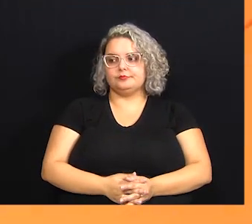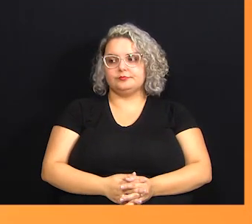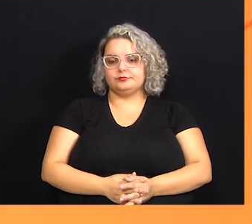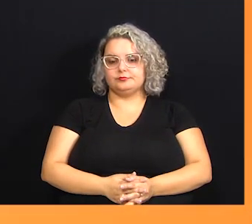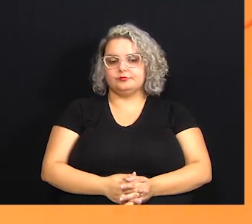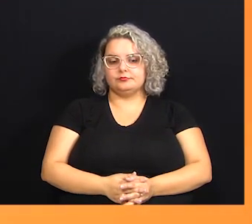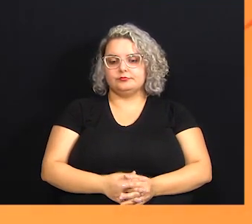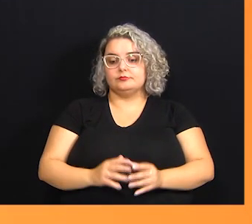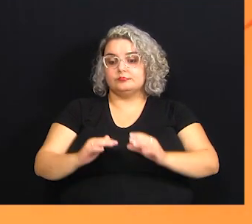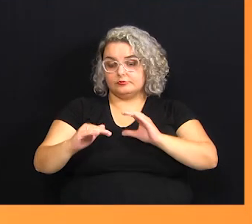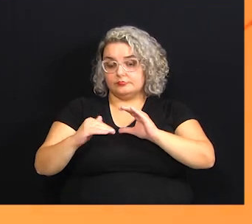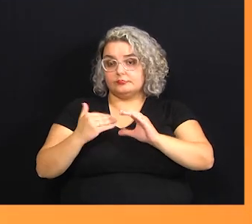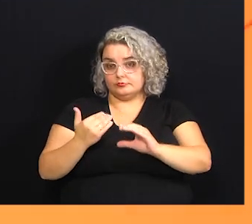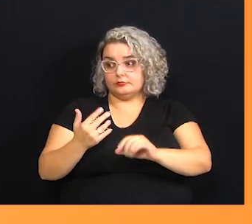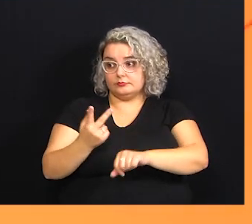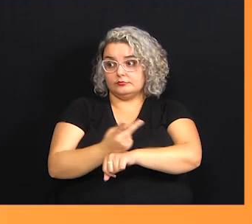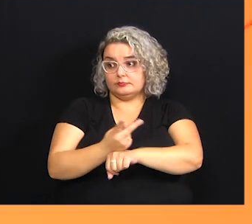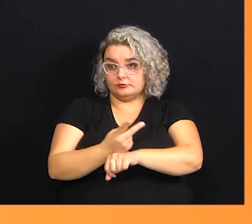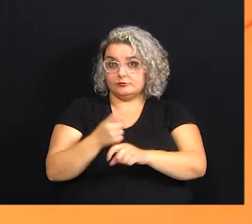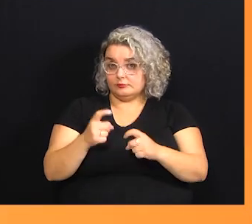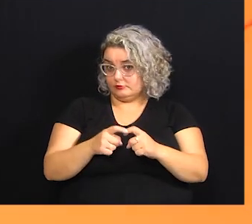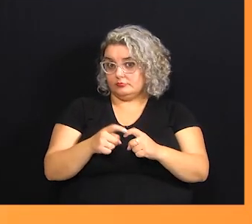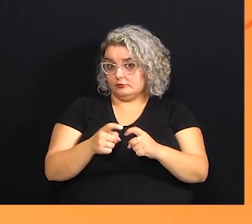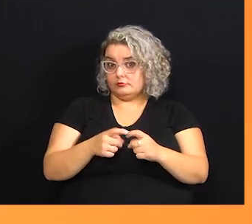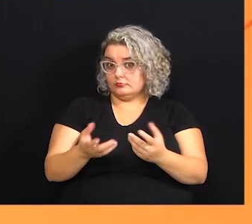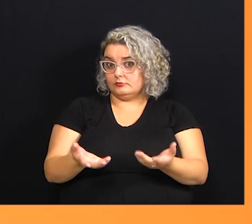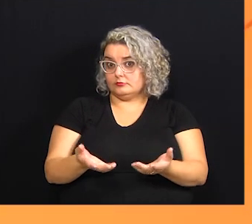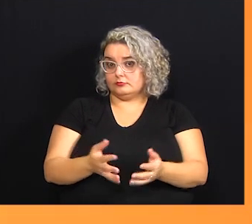me mandaram procurar ajuda médica.